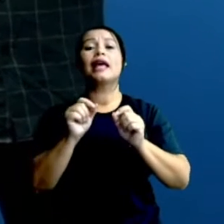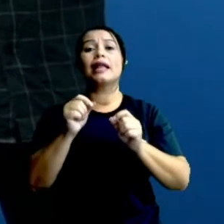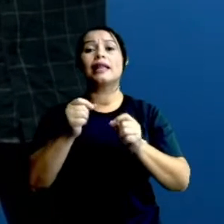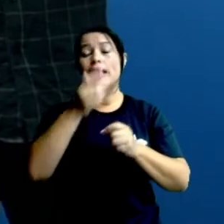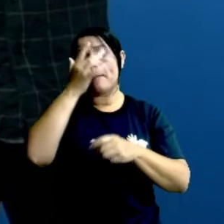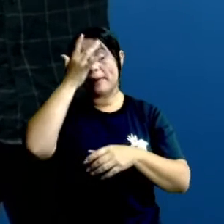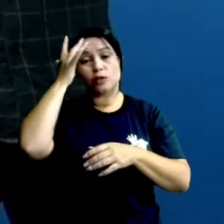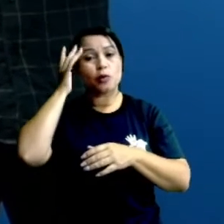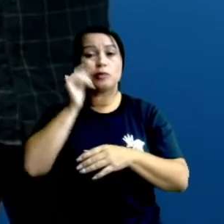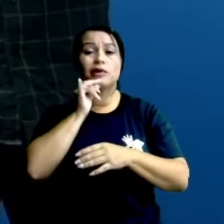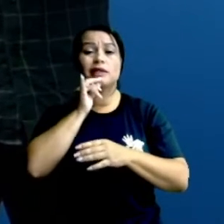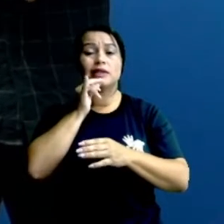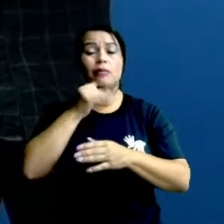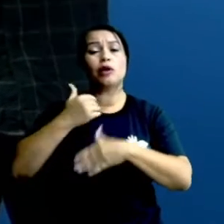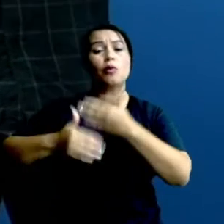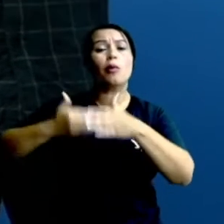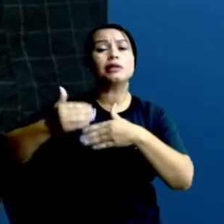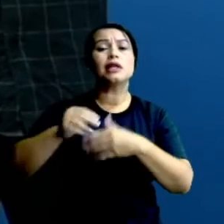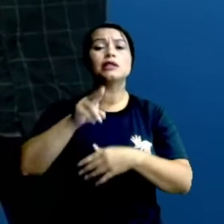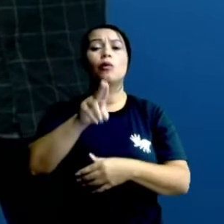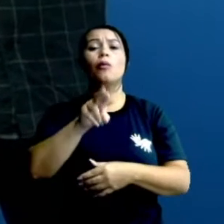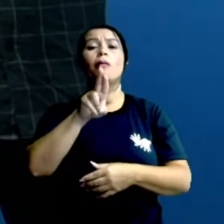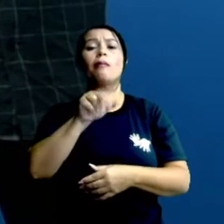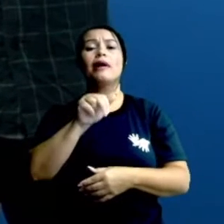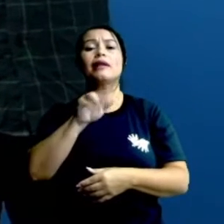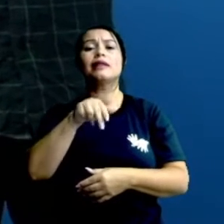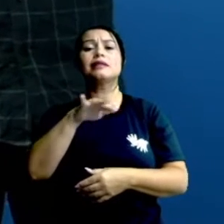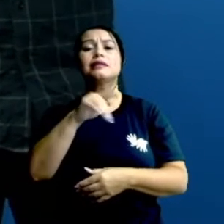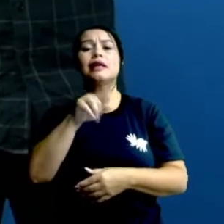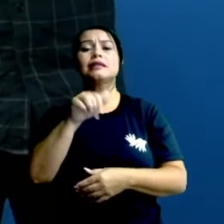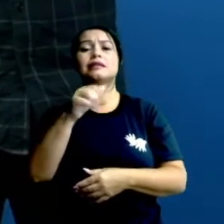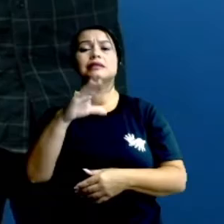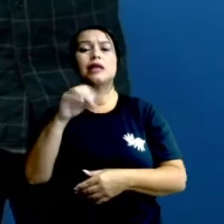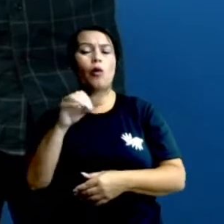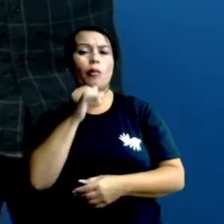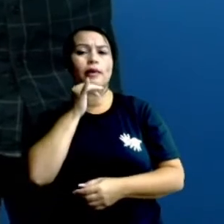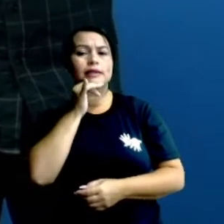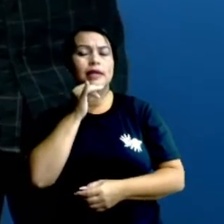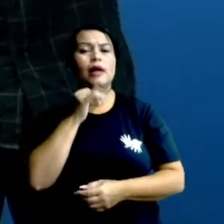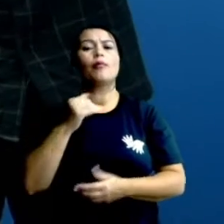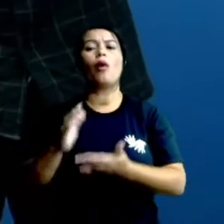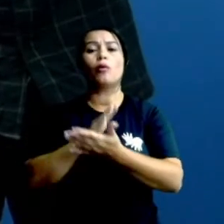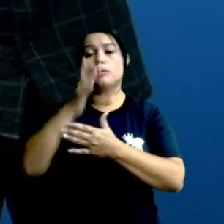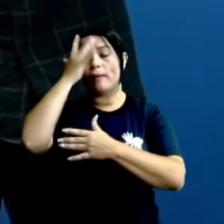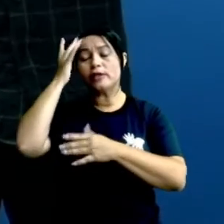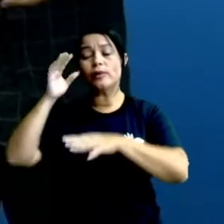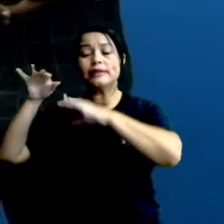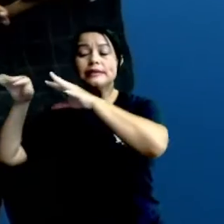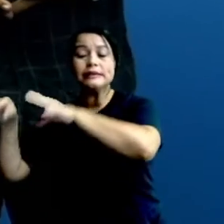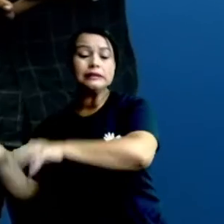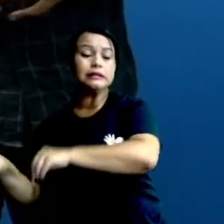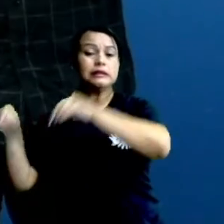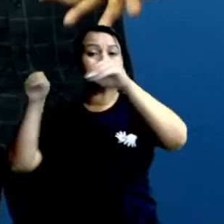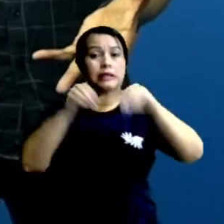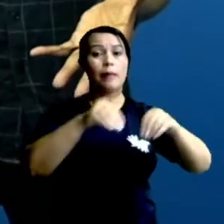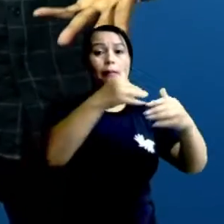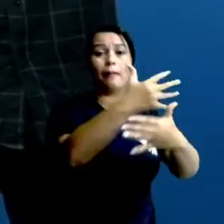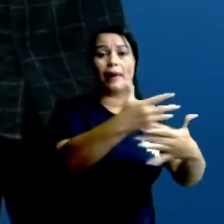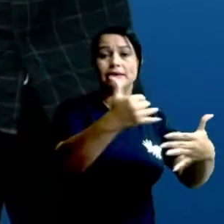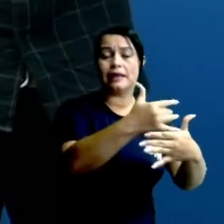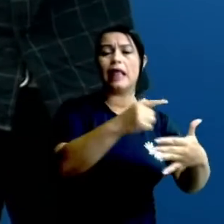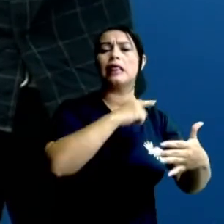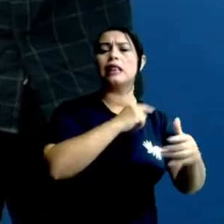A urbanização consiste no processo onde a população vai migrar em direção às cidades e aí a gente tem